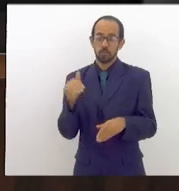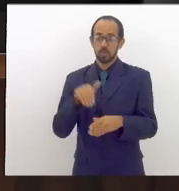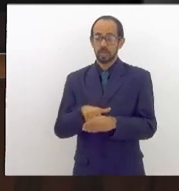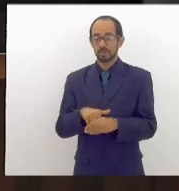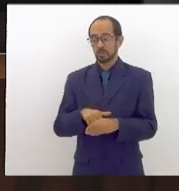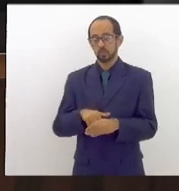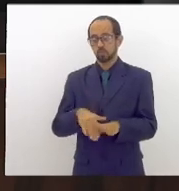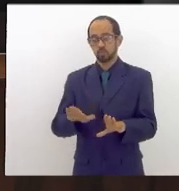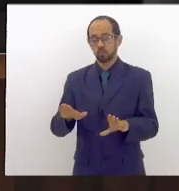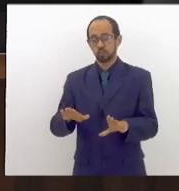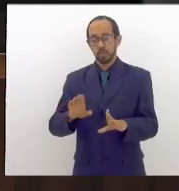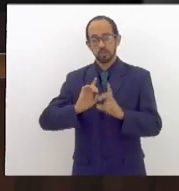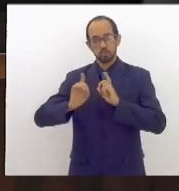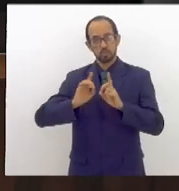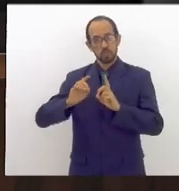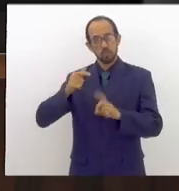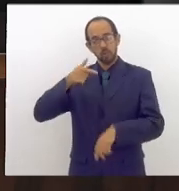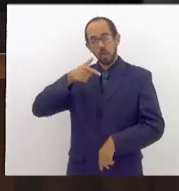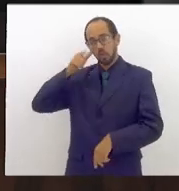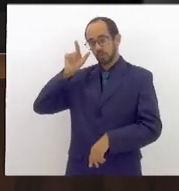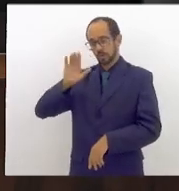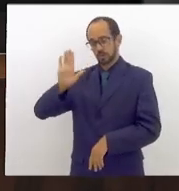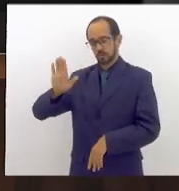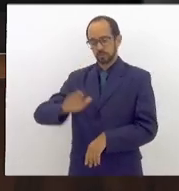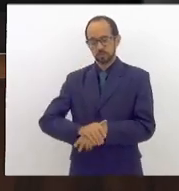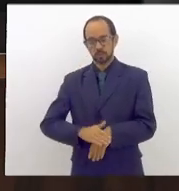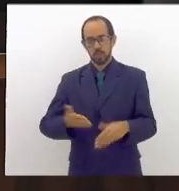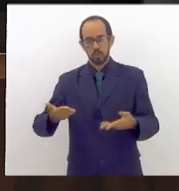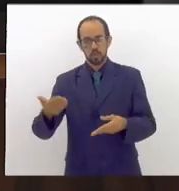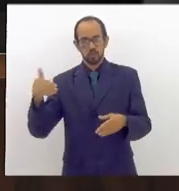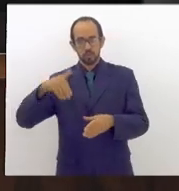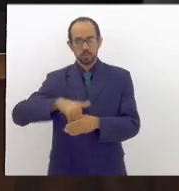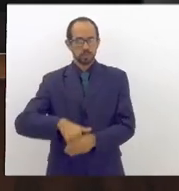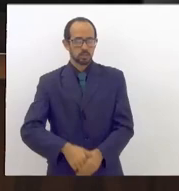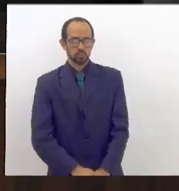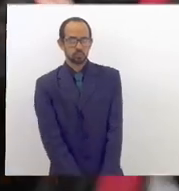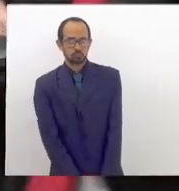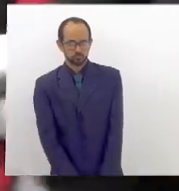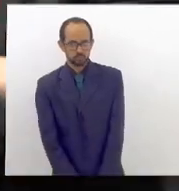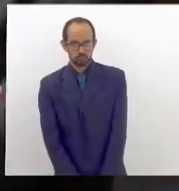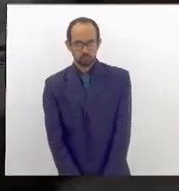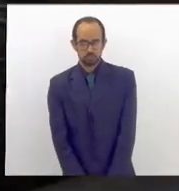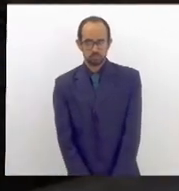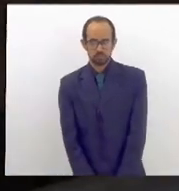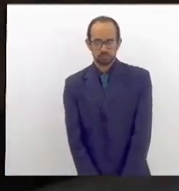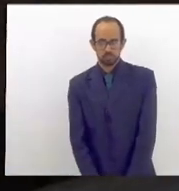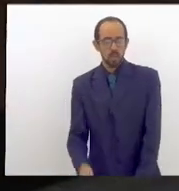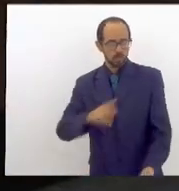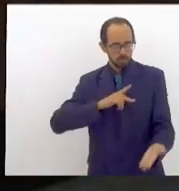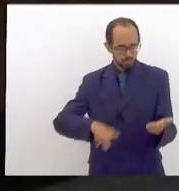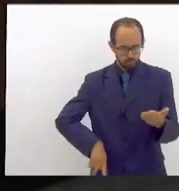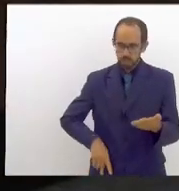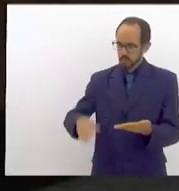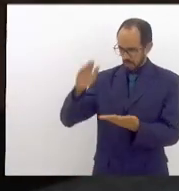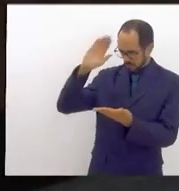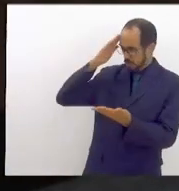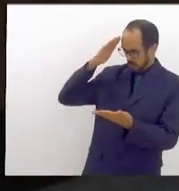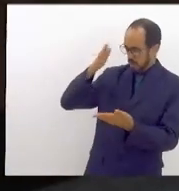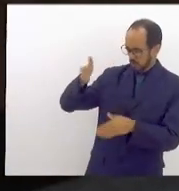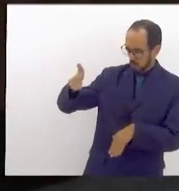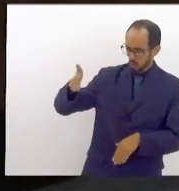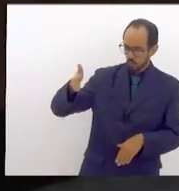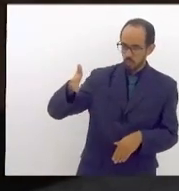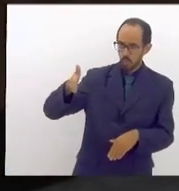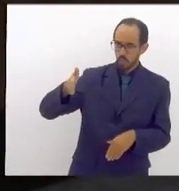a discussão foi ontem tá em votação nós estamos em votação mas compreende Presidente compreende